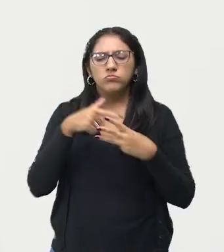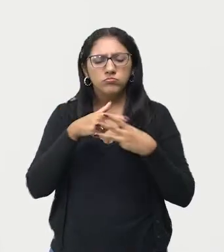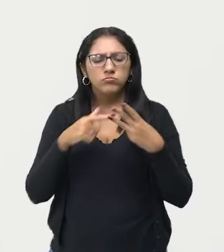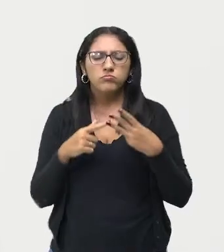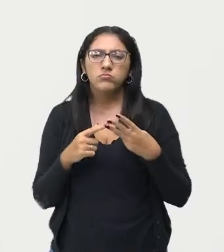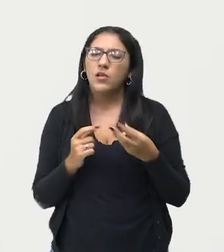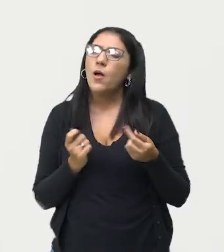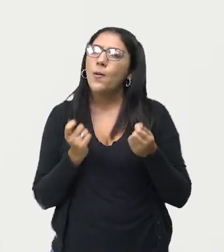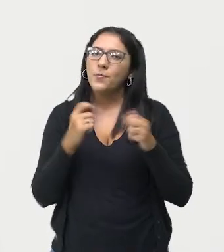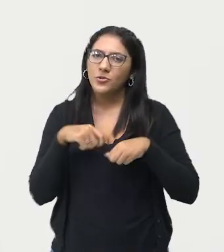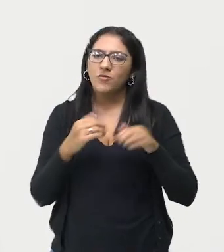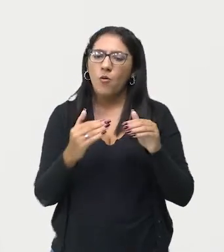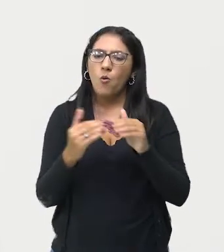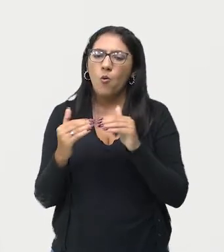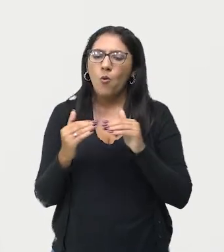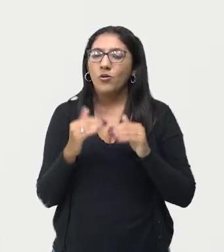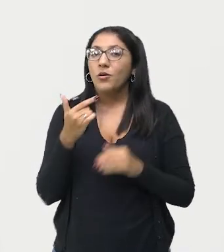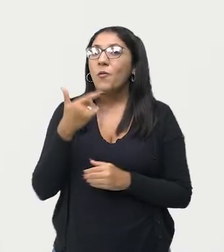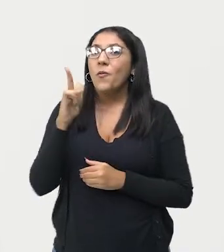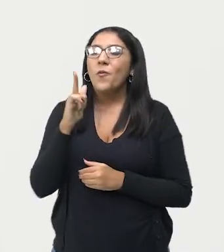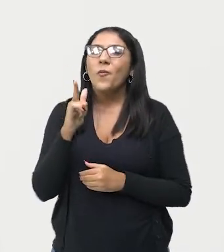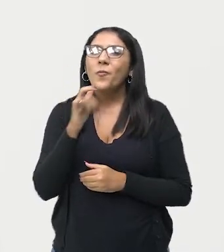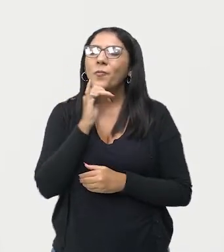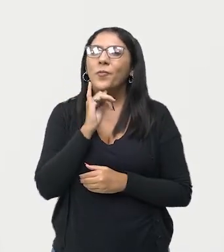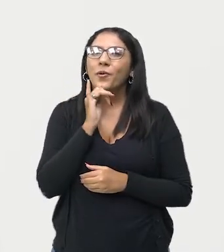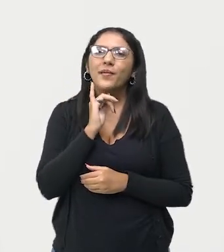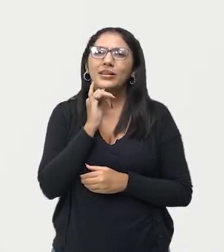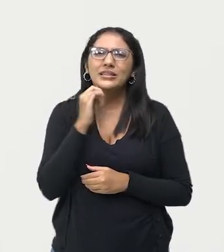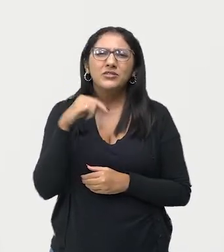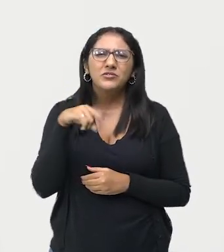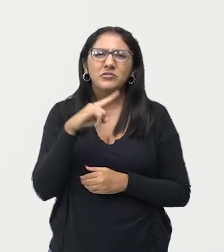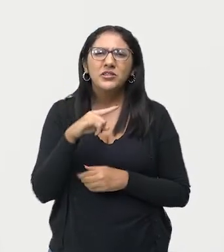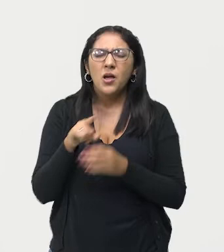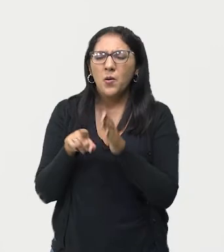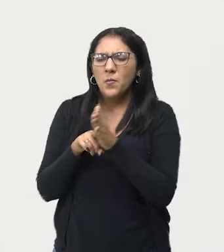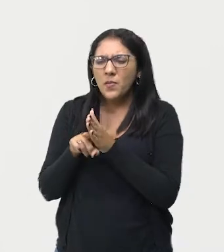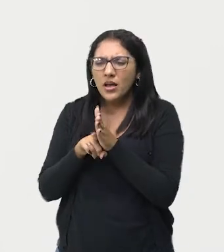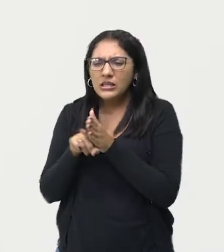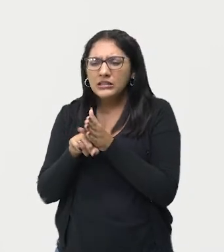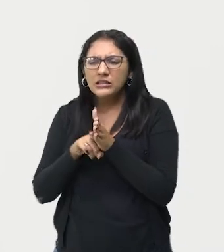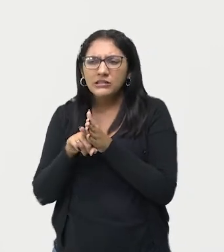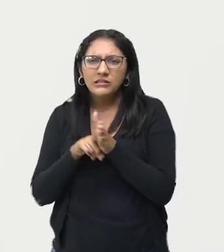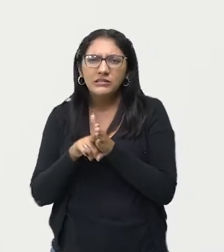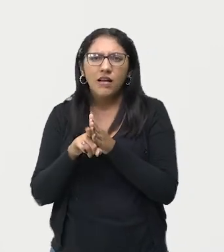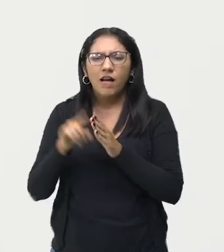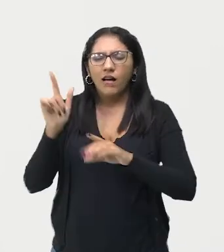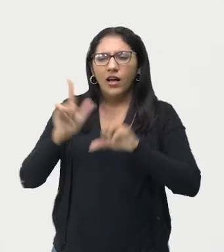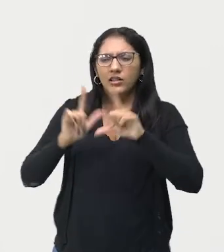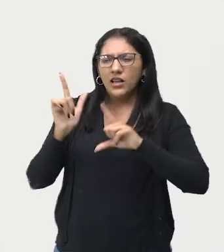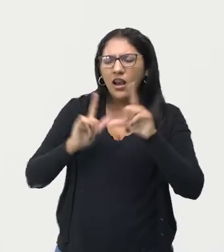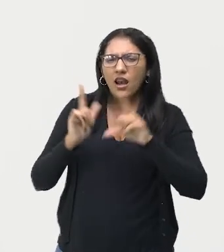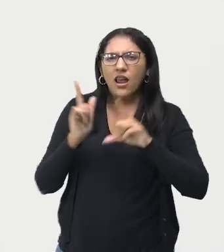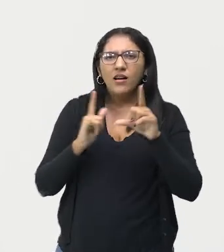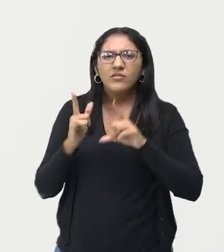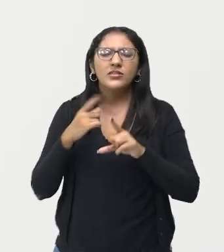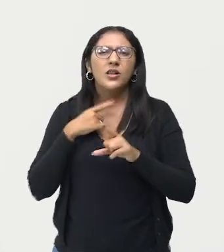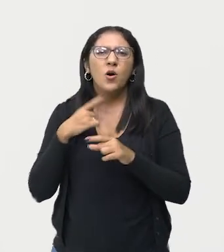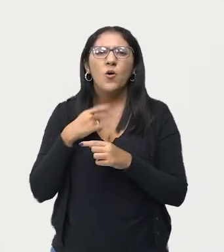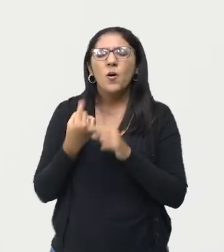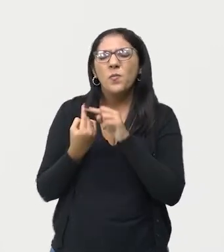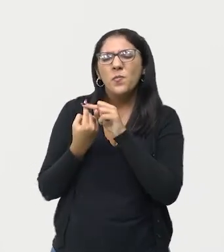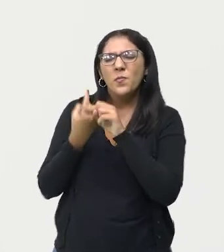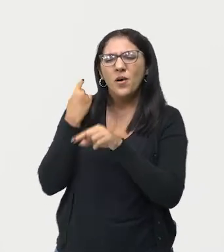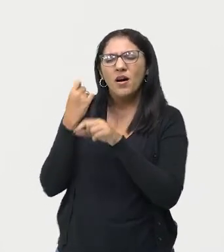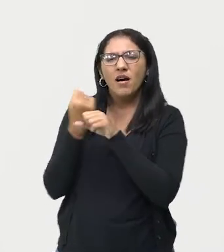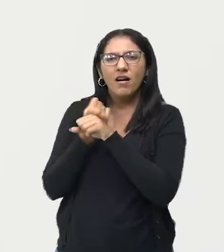comprovado por outras pessoas. Se você for, de repente, pesquisar os arquivos das televisões que transmitiam